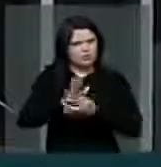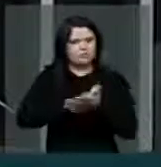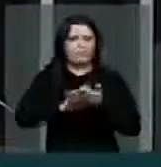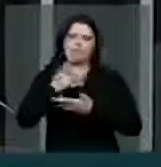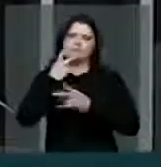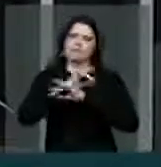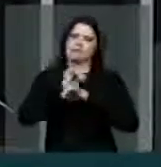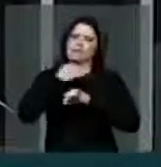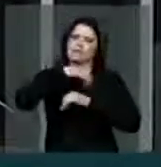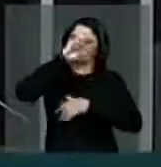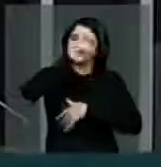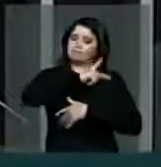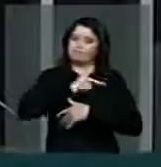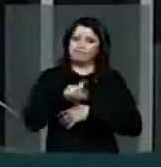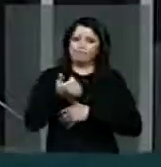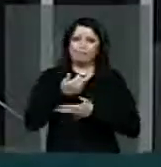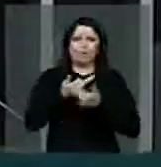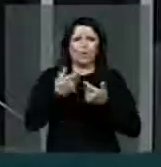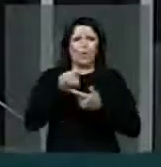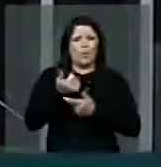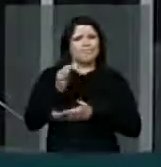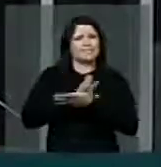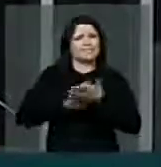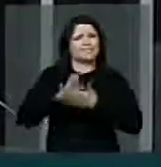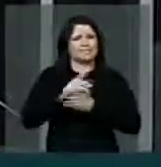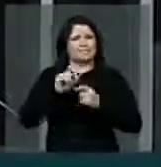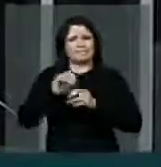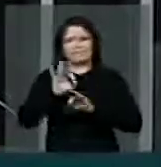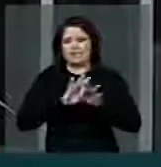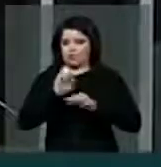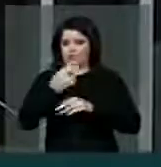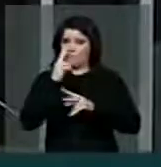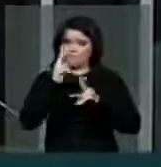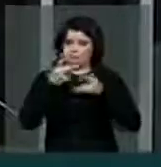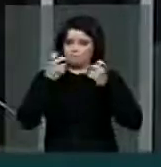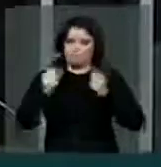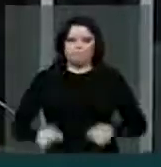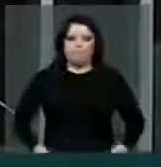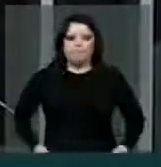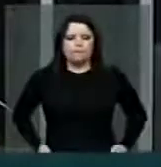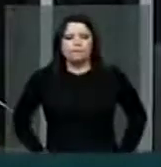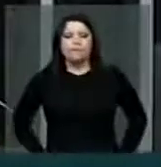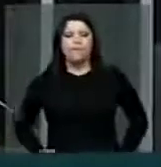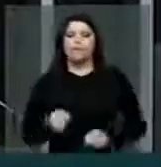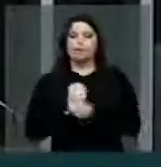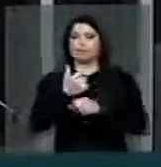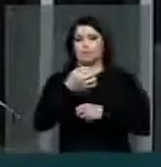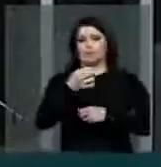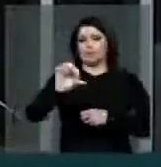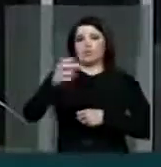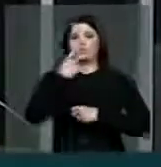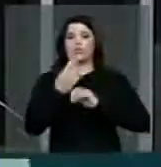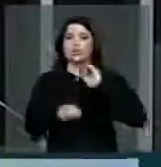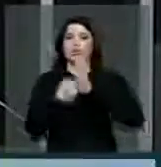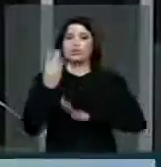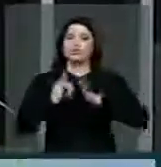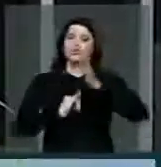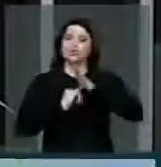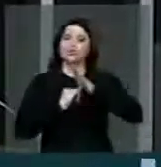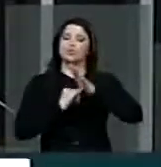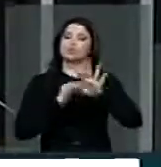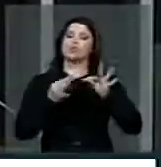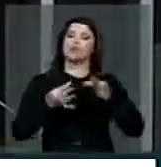senhor presidente, pouca coisa ou quase nada. Se não, vejamos, em 2009, a Vale criou o Instituto Tecnológico